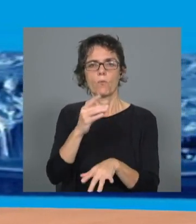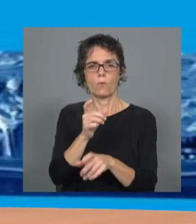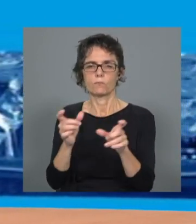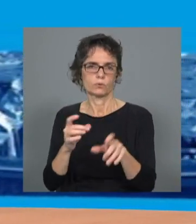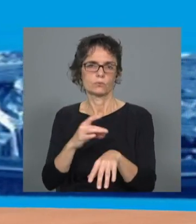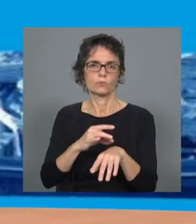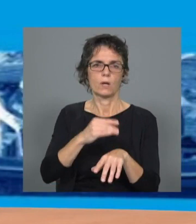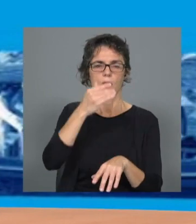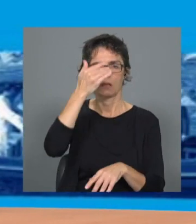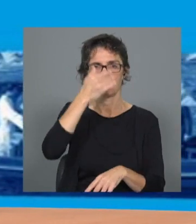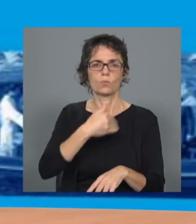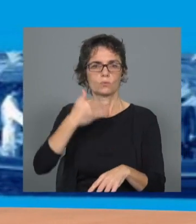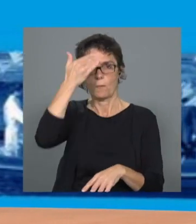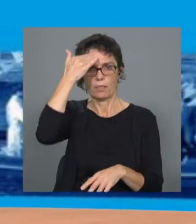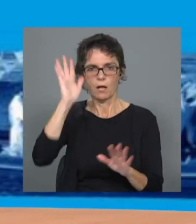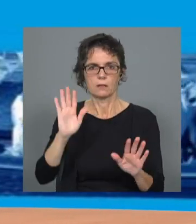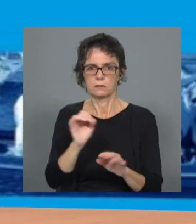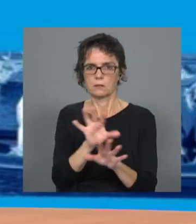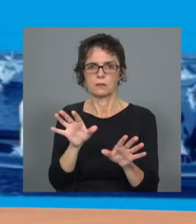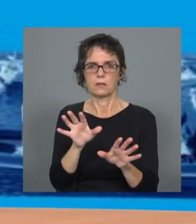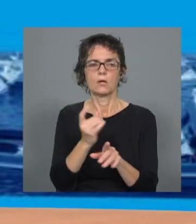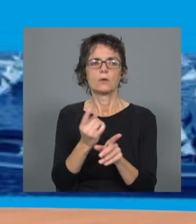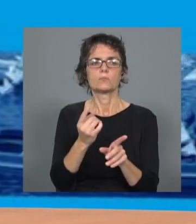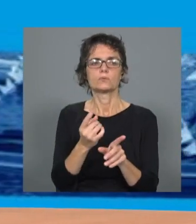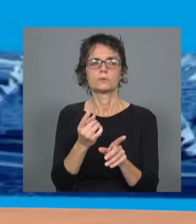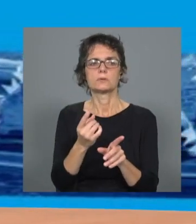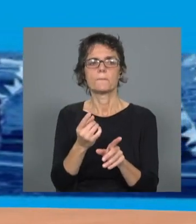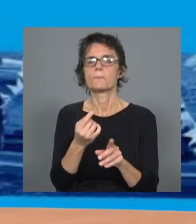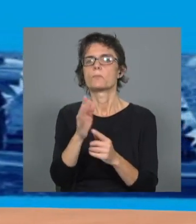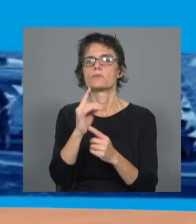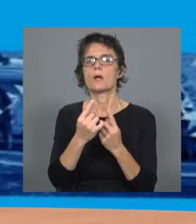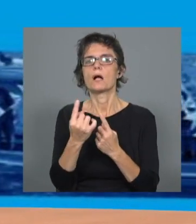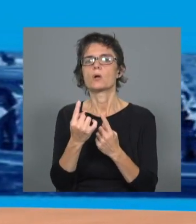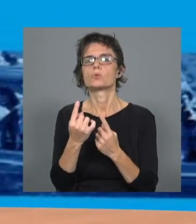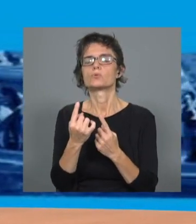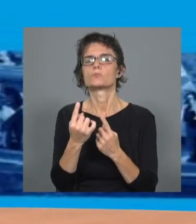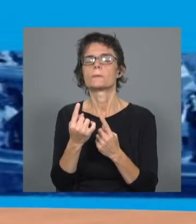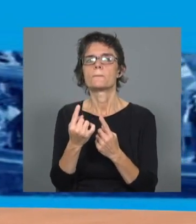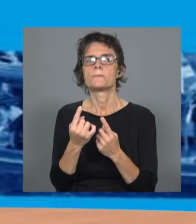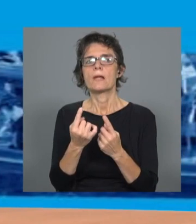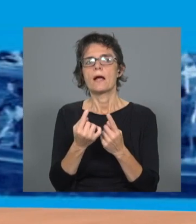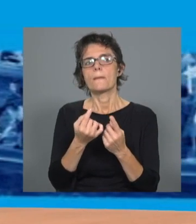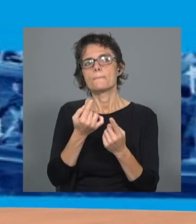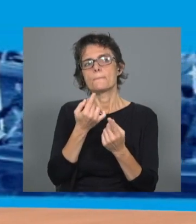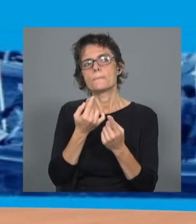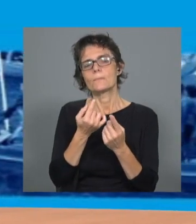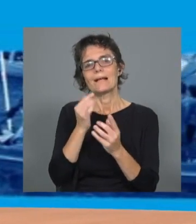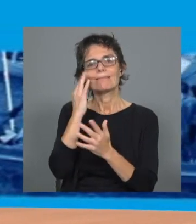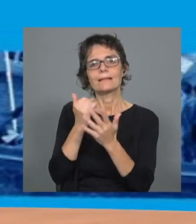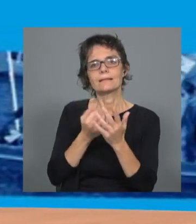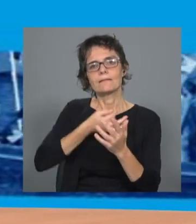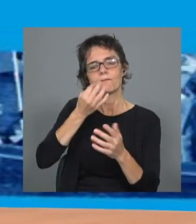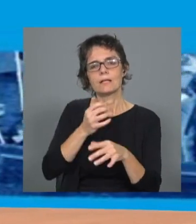o combate, são de alguma maneira um combate para destruirmos o estigma associado à doença mental. Muitos deles